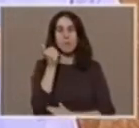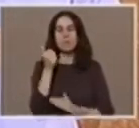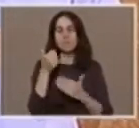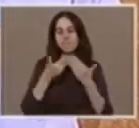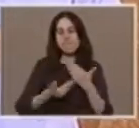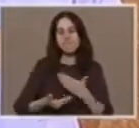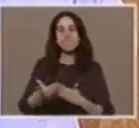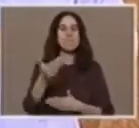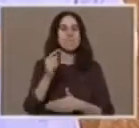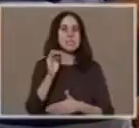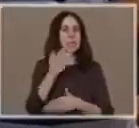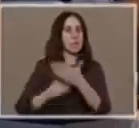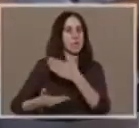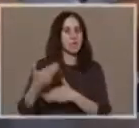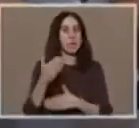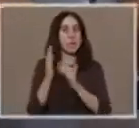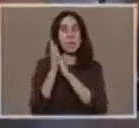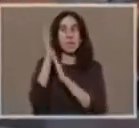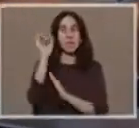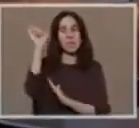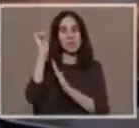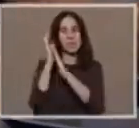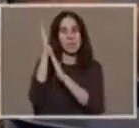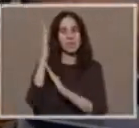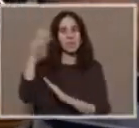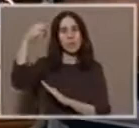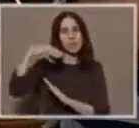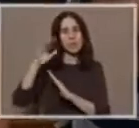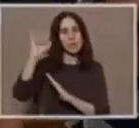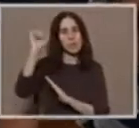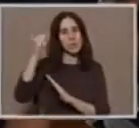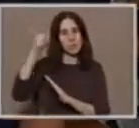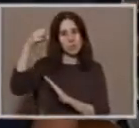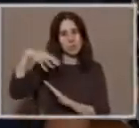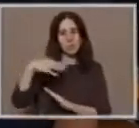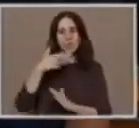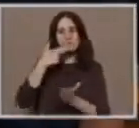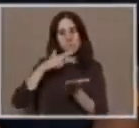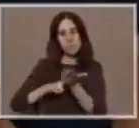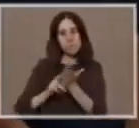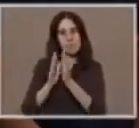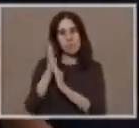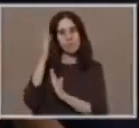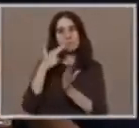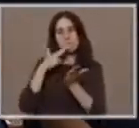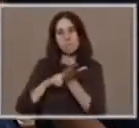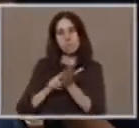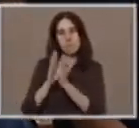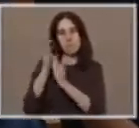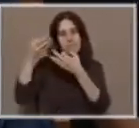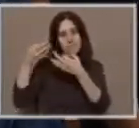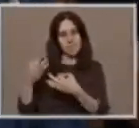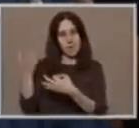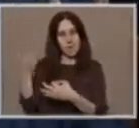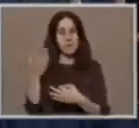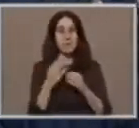de todos os séculos. Deus de Deus, luz da luz, Deus verdadeiro de Deus verdadeiro, gerado,